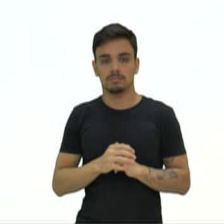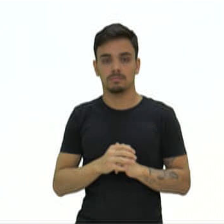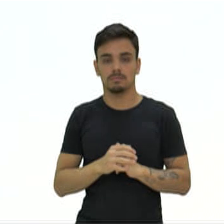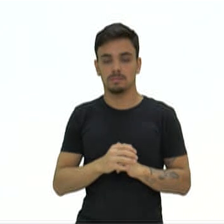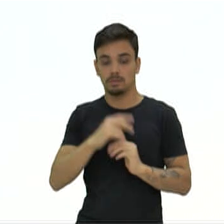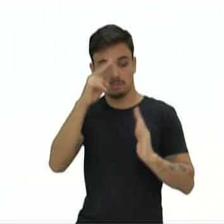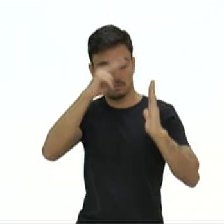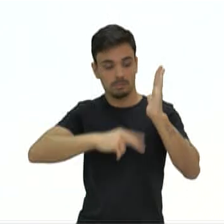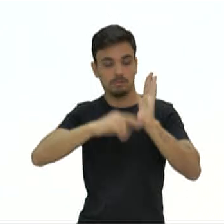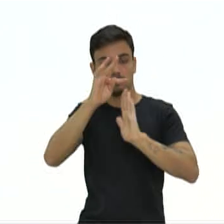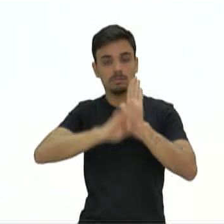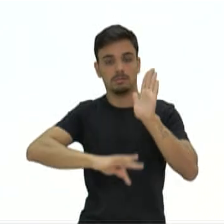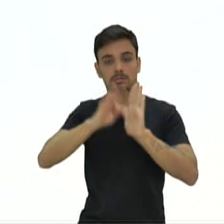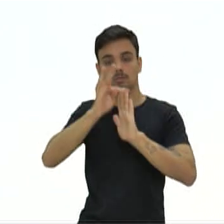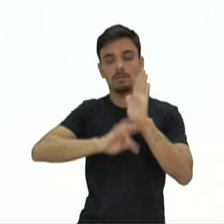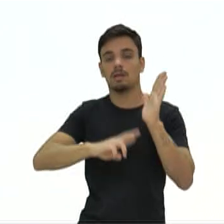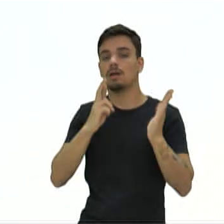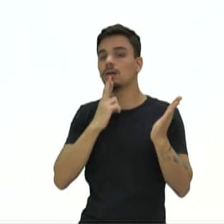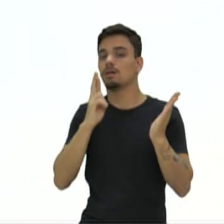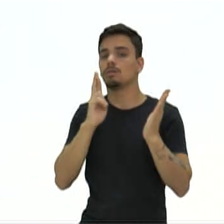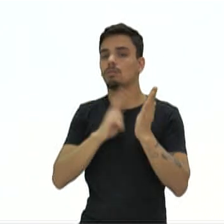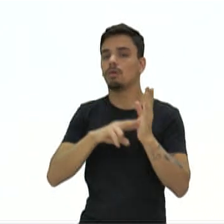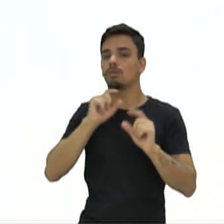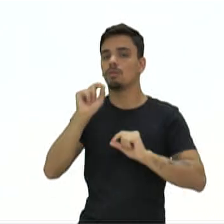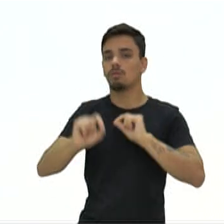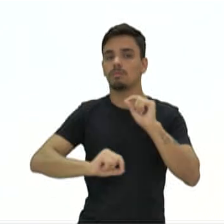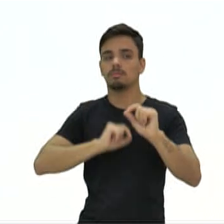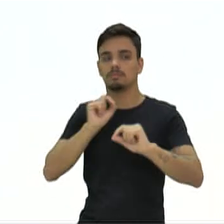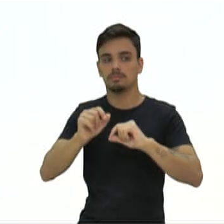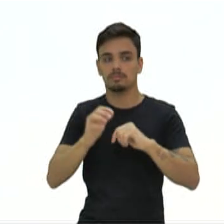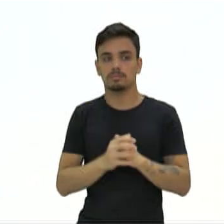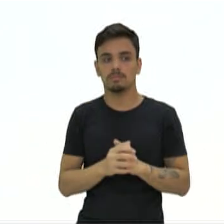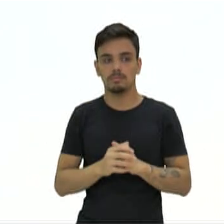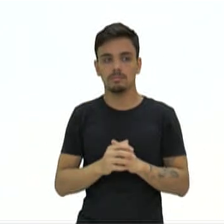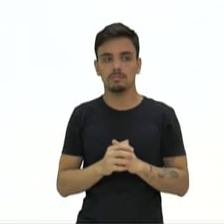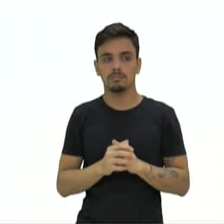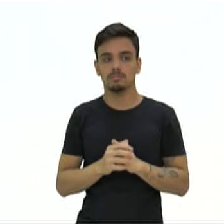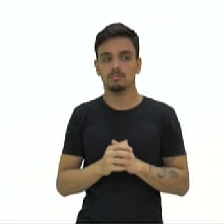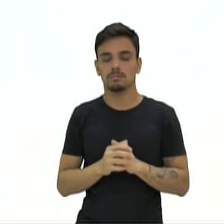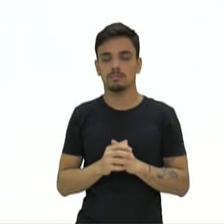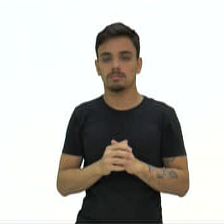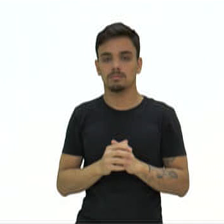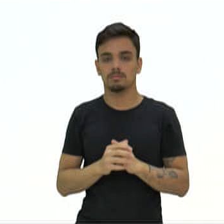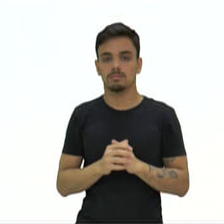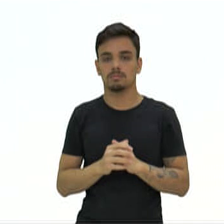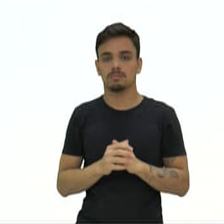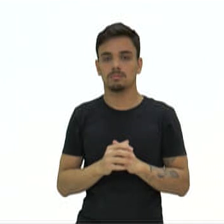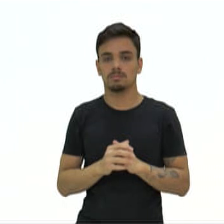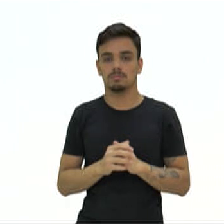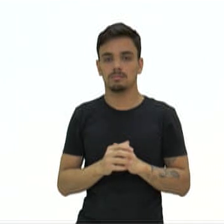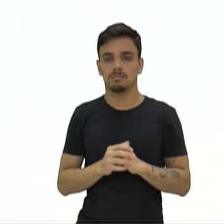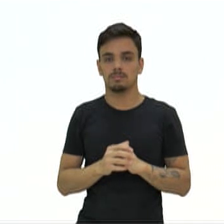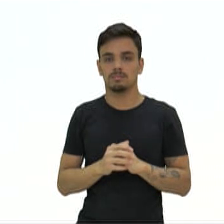esse texto e responda o seguinte: tanto os